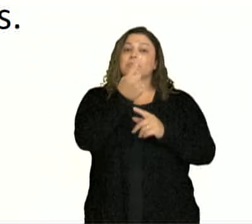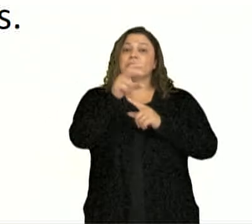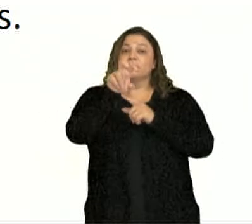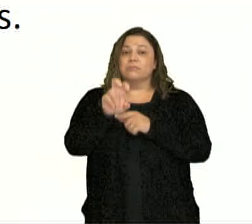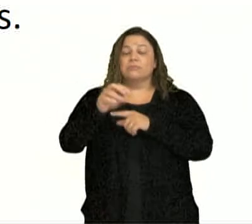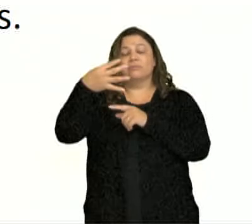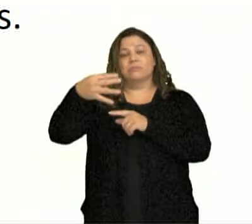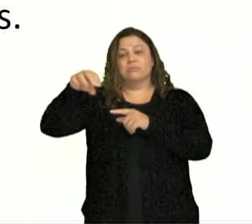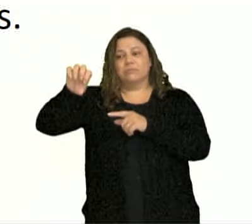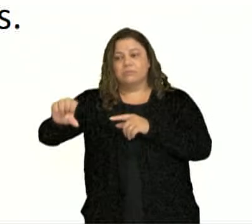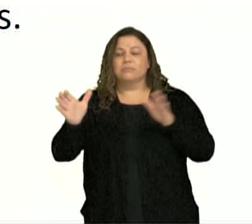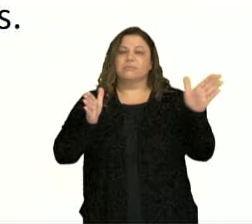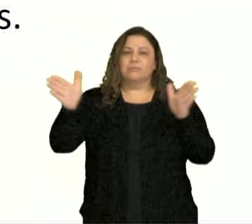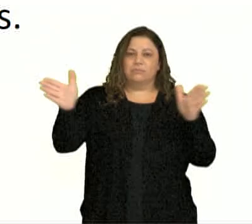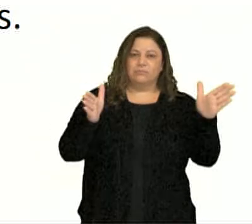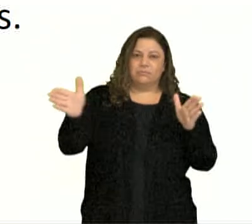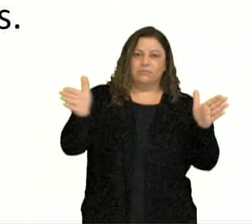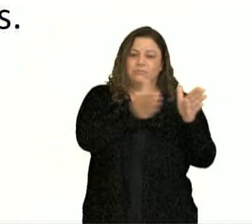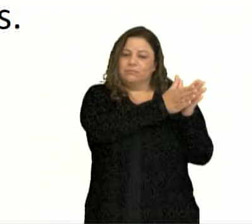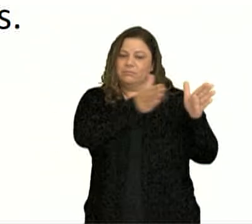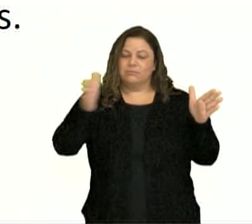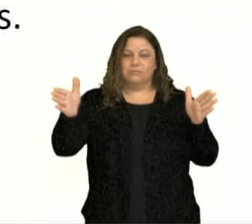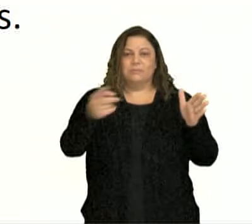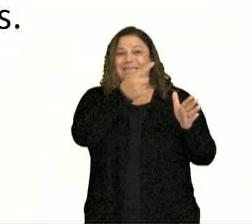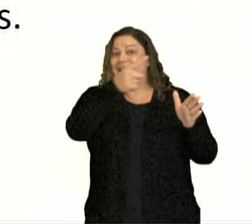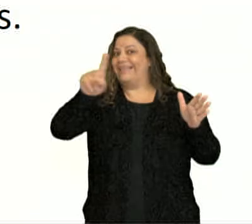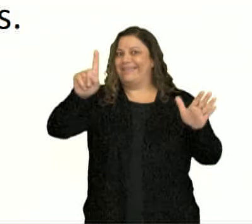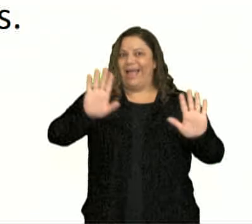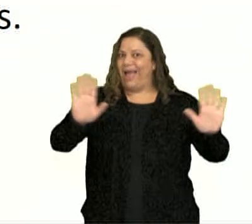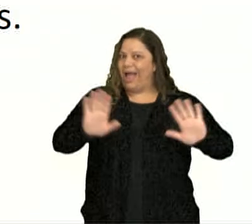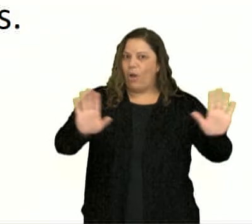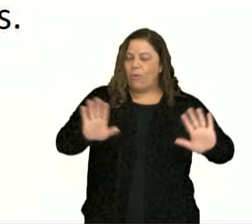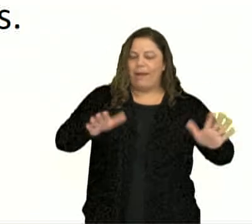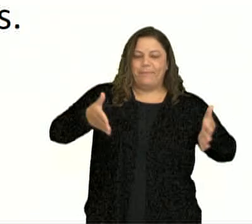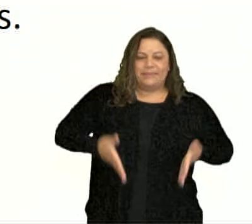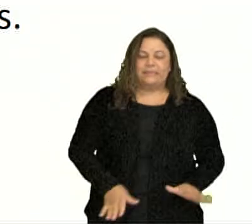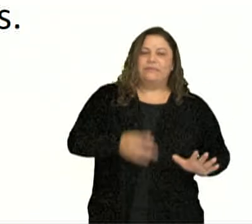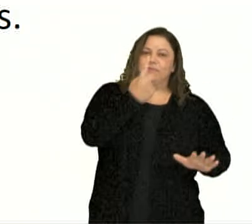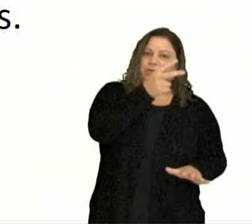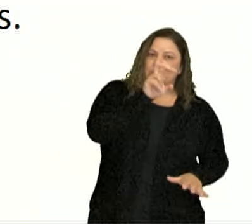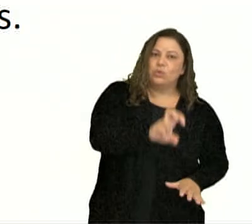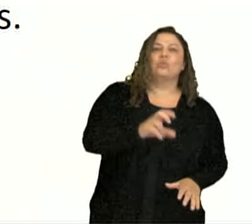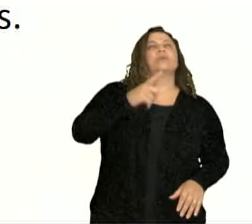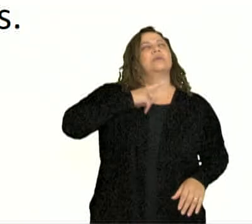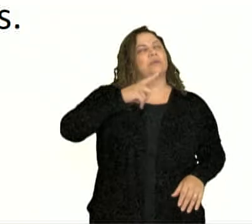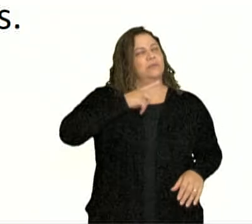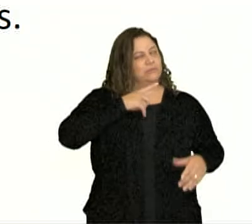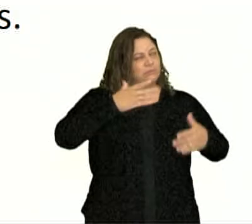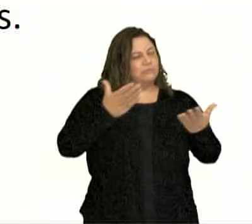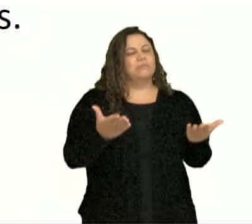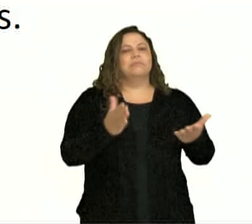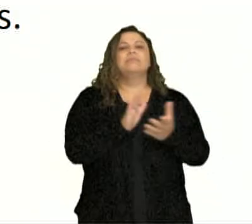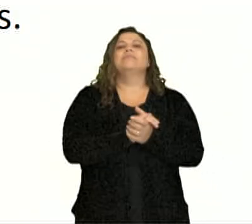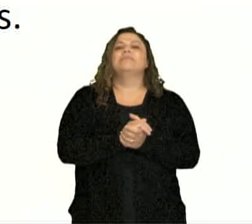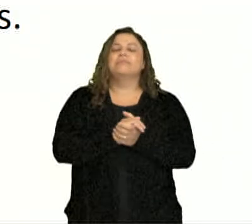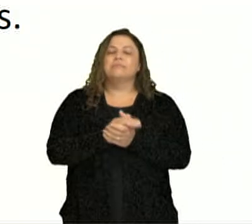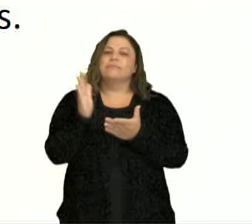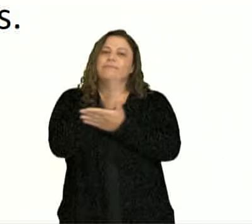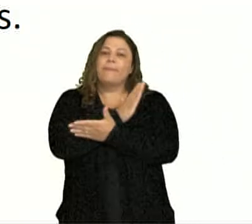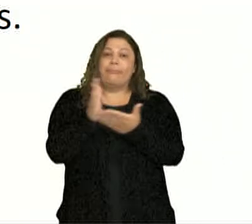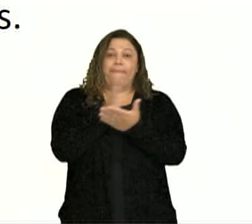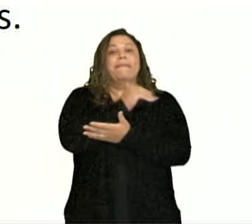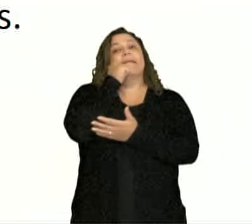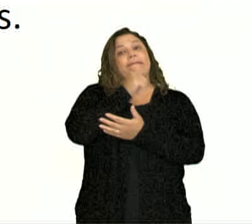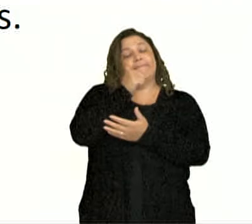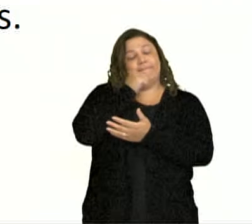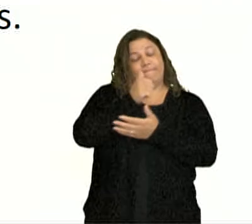e 49 anos, tá? Não é para ter filho com 15, não é isso que eu tô falando. Eu tô falando que existem algumas meninas, né,